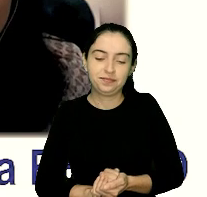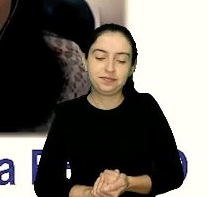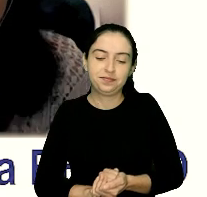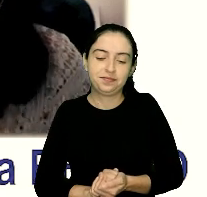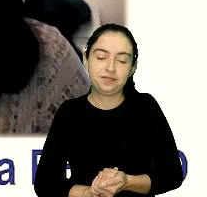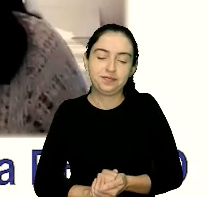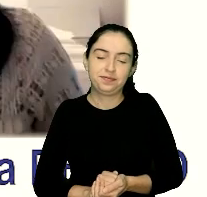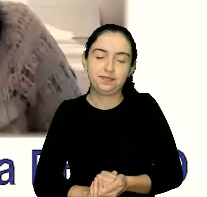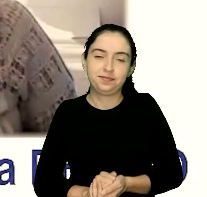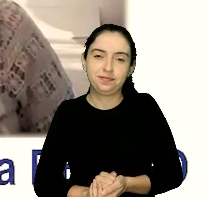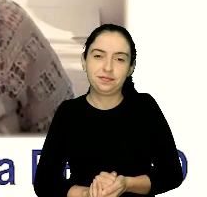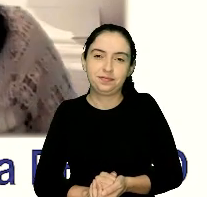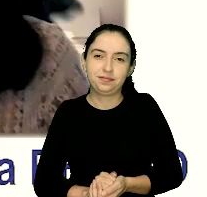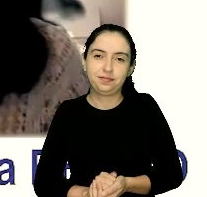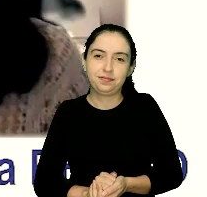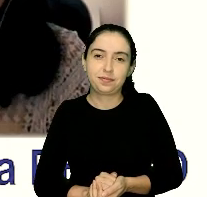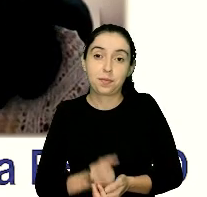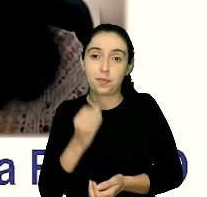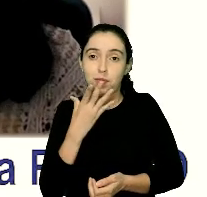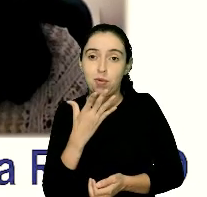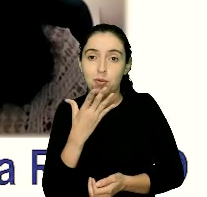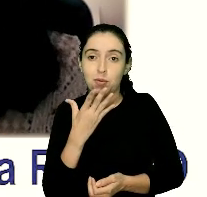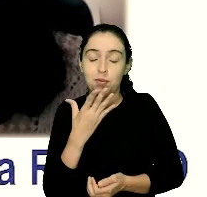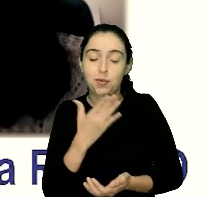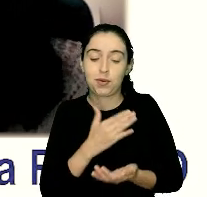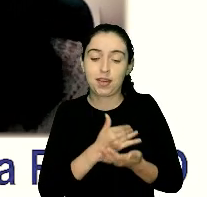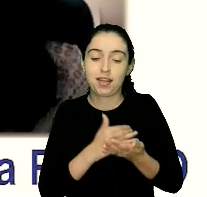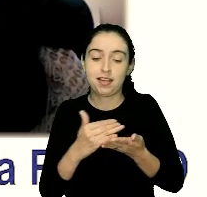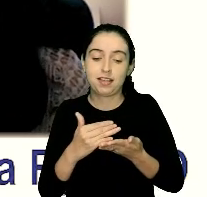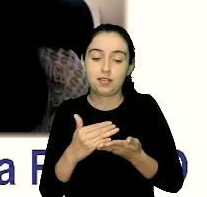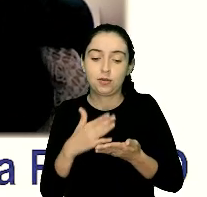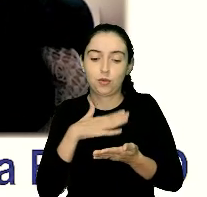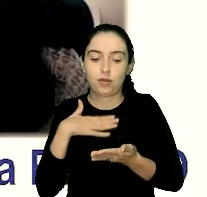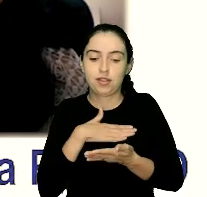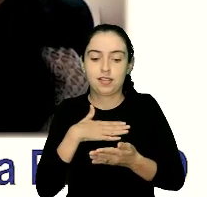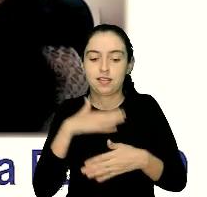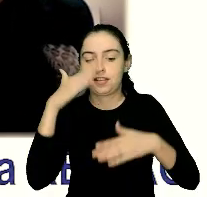Bom, inicialmente eu gostaria de agradecer